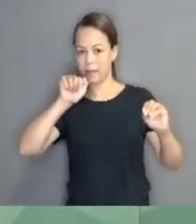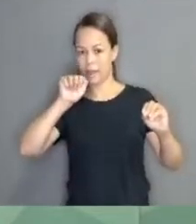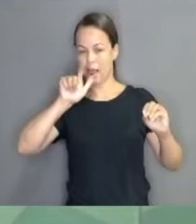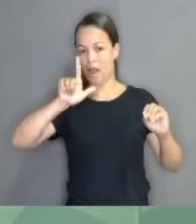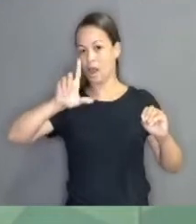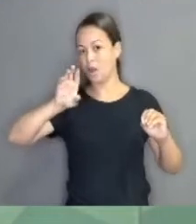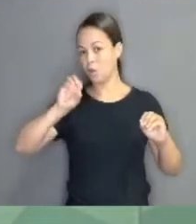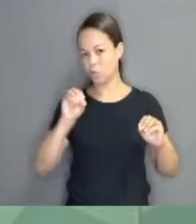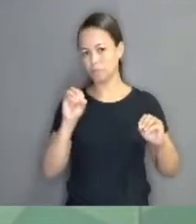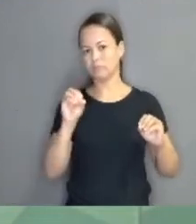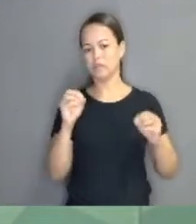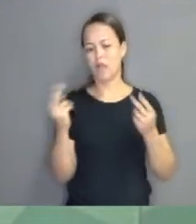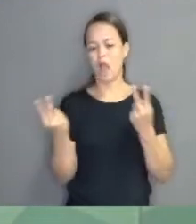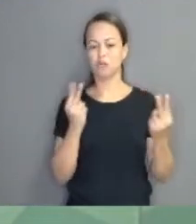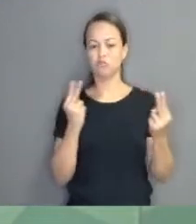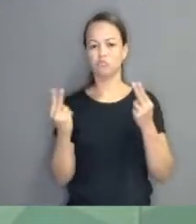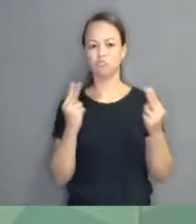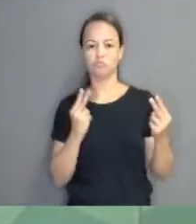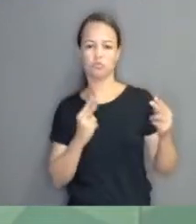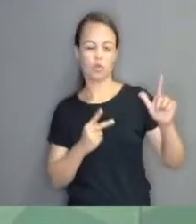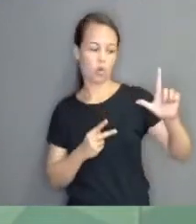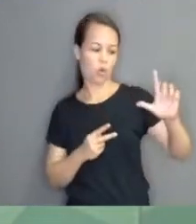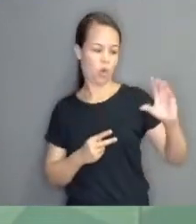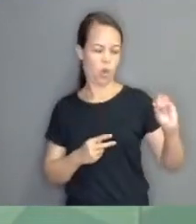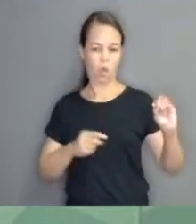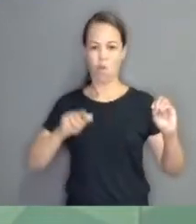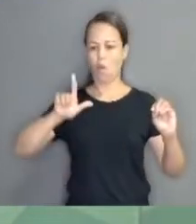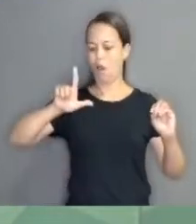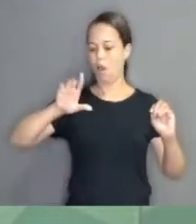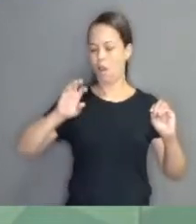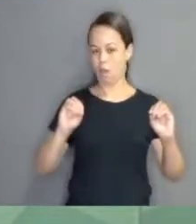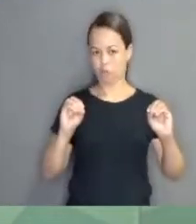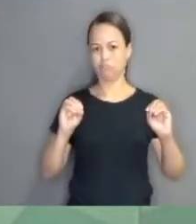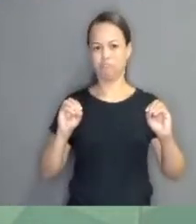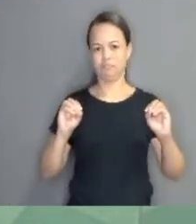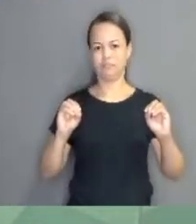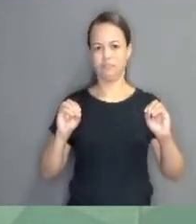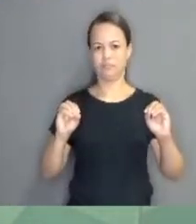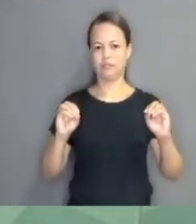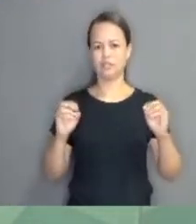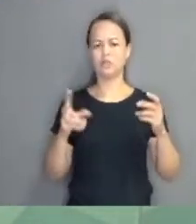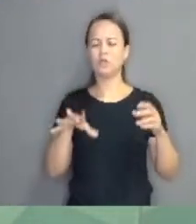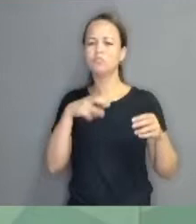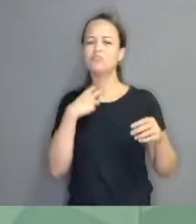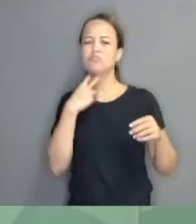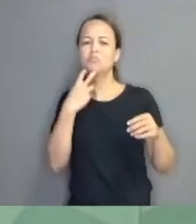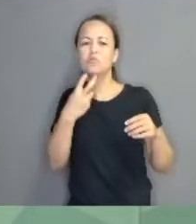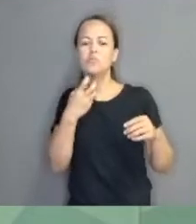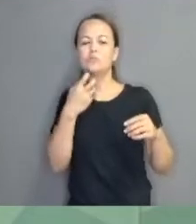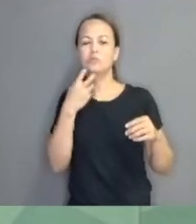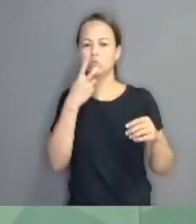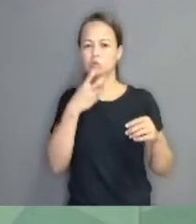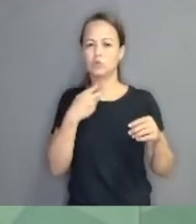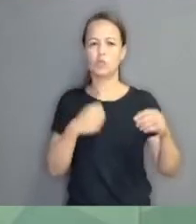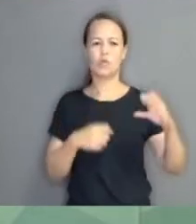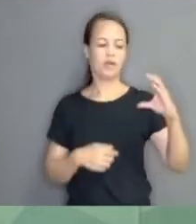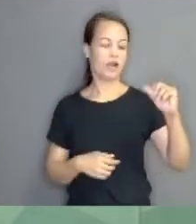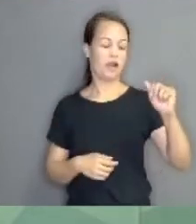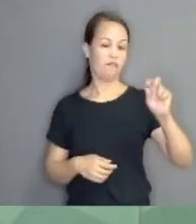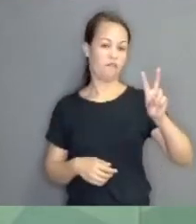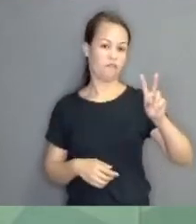terminam com o ele o que vai fazer um ló né E aqui vai dar esse sonzinho de